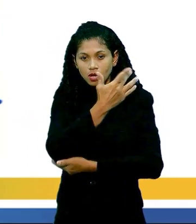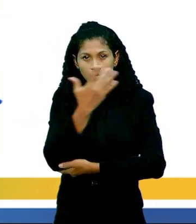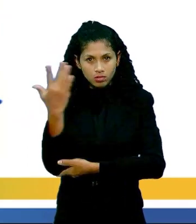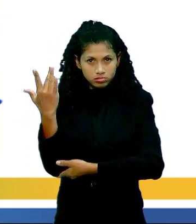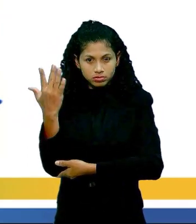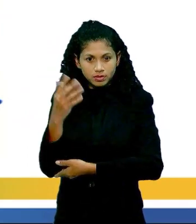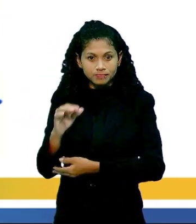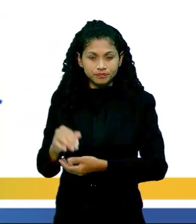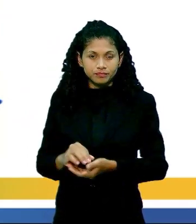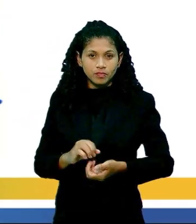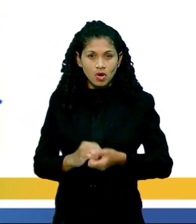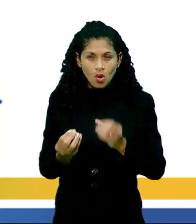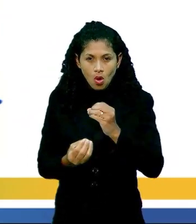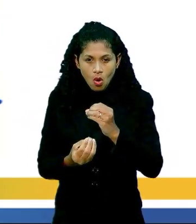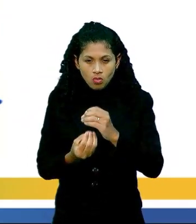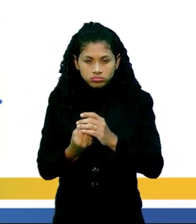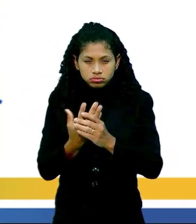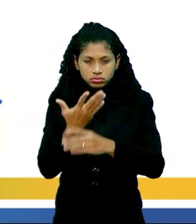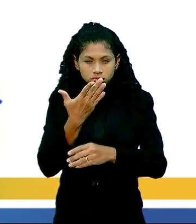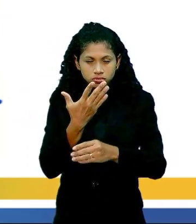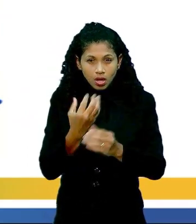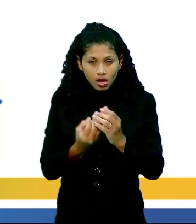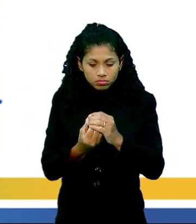início umas gramíneas,